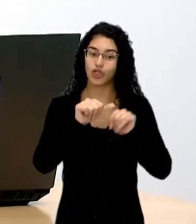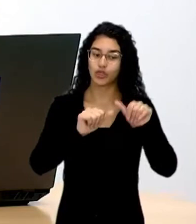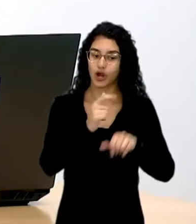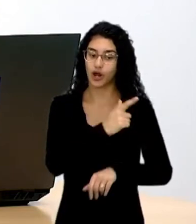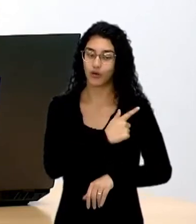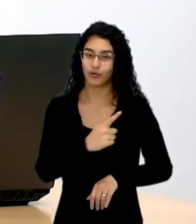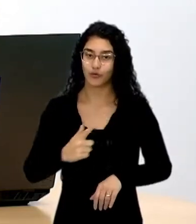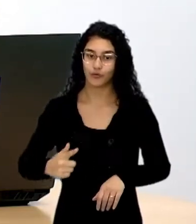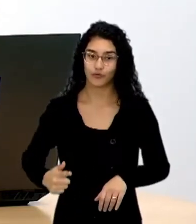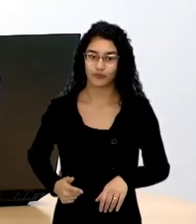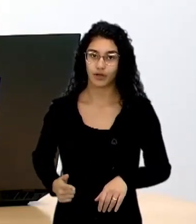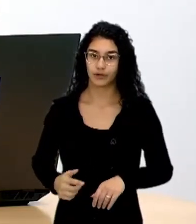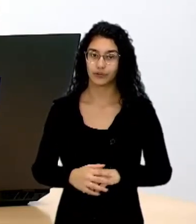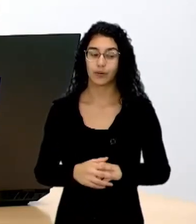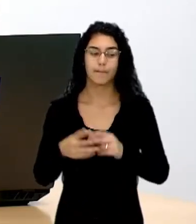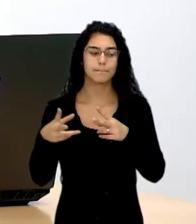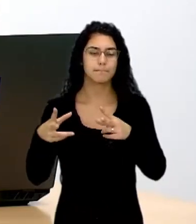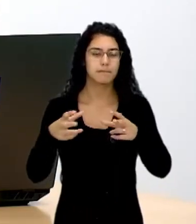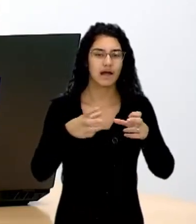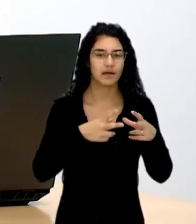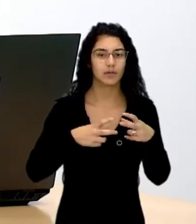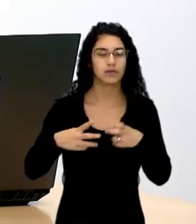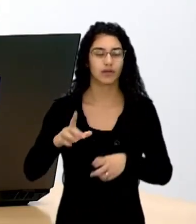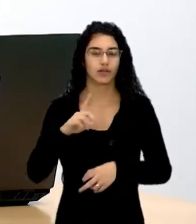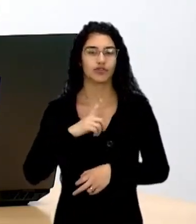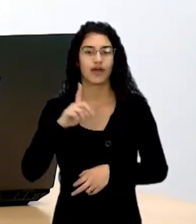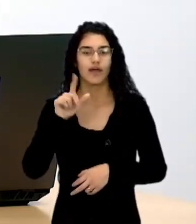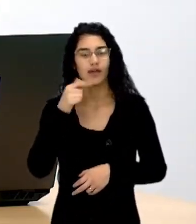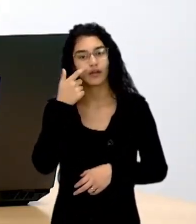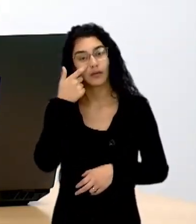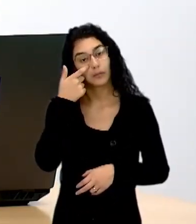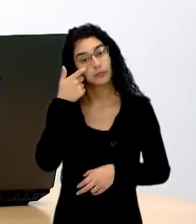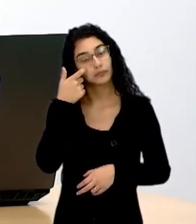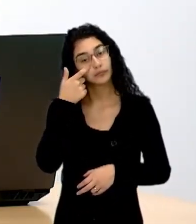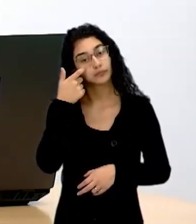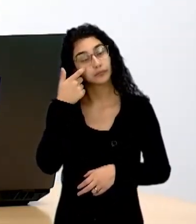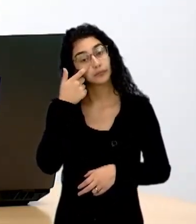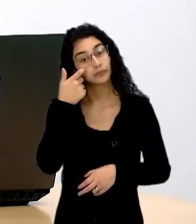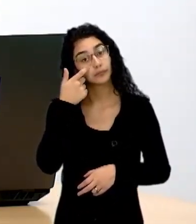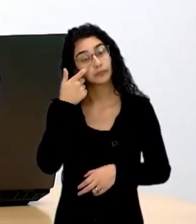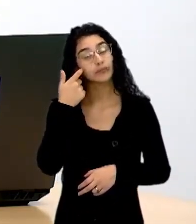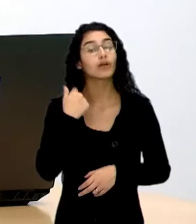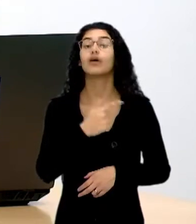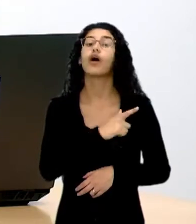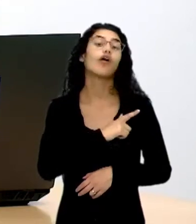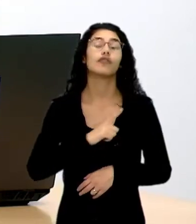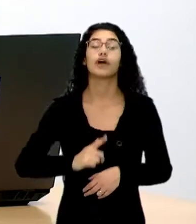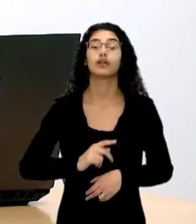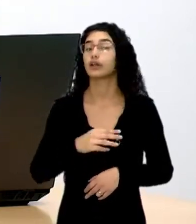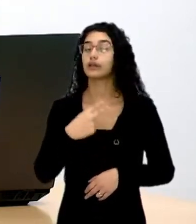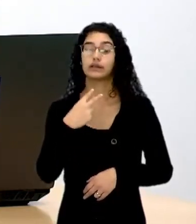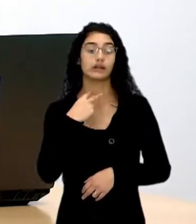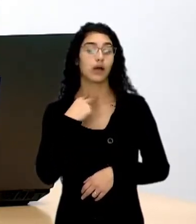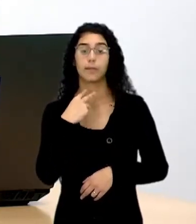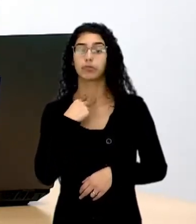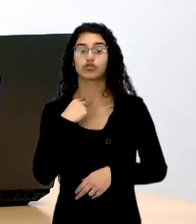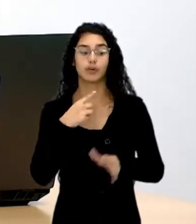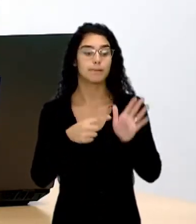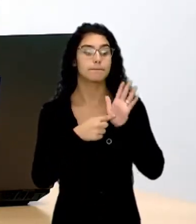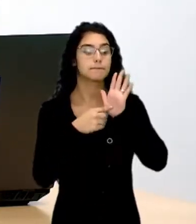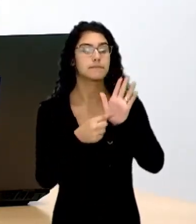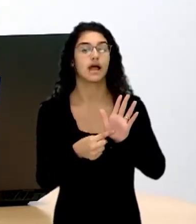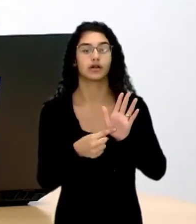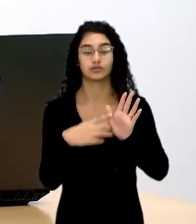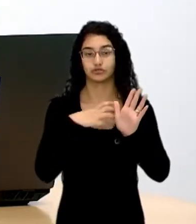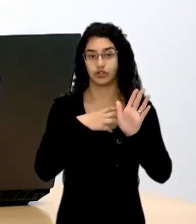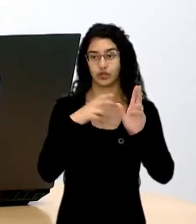governo, a perspectiva era de que o governo não deveria intervir nessa questão